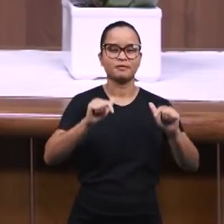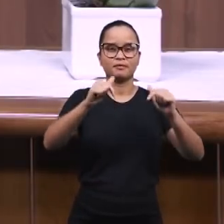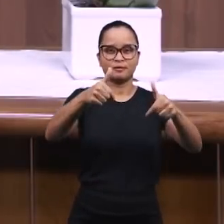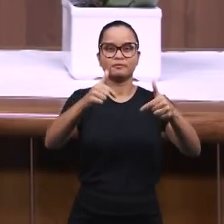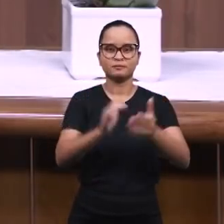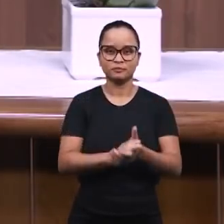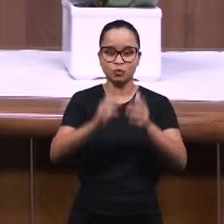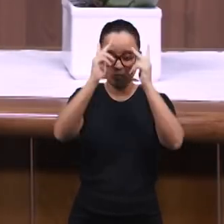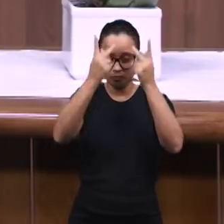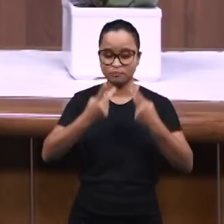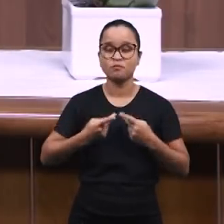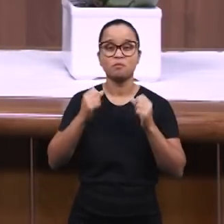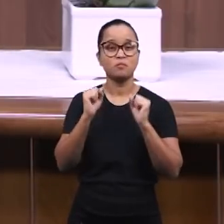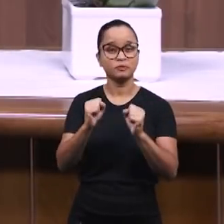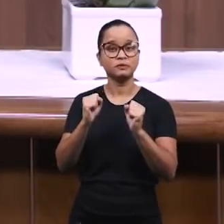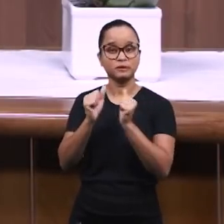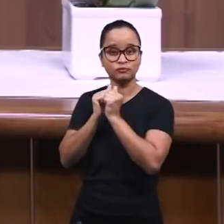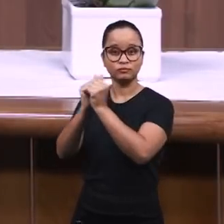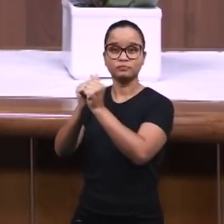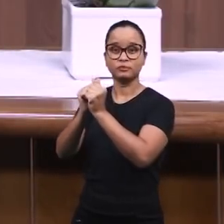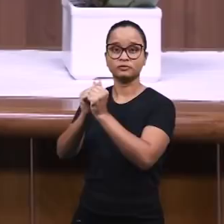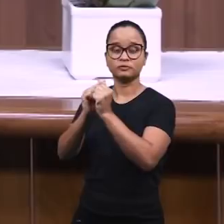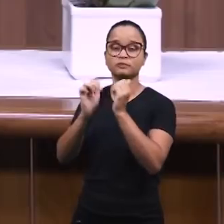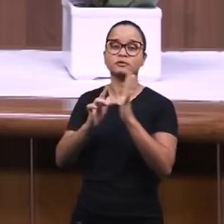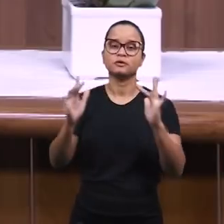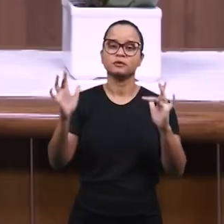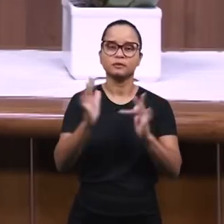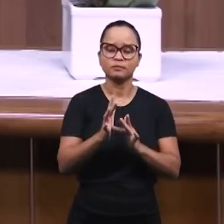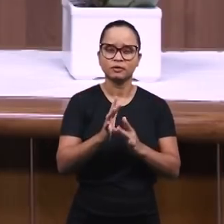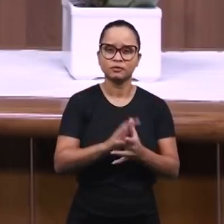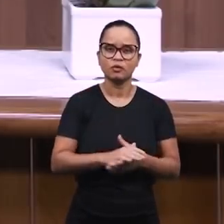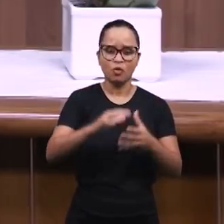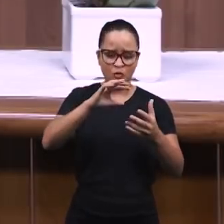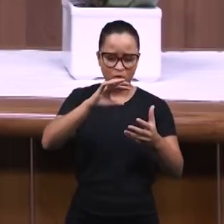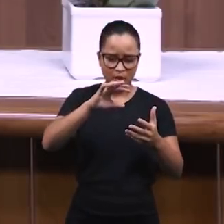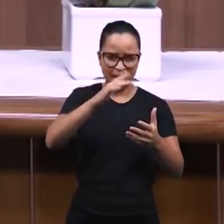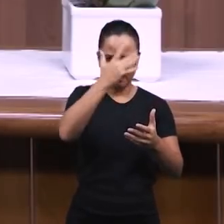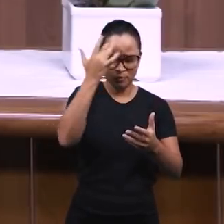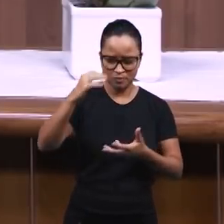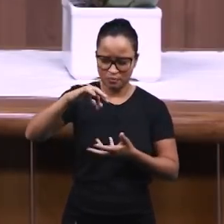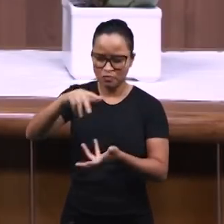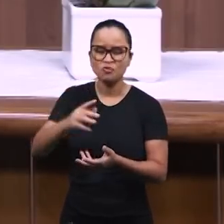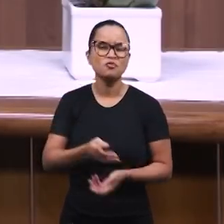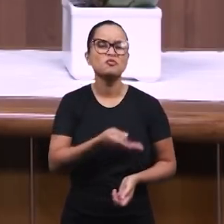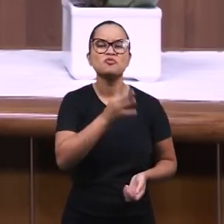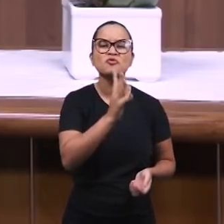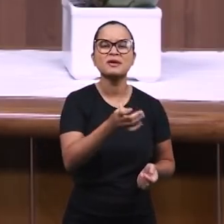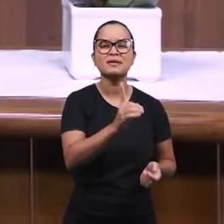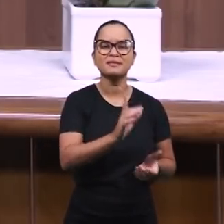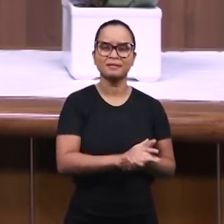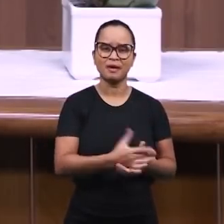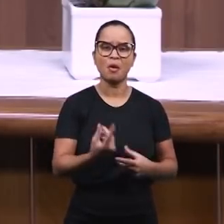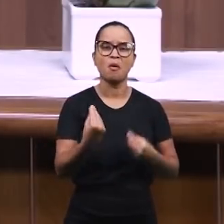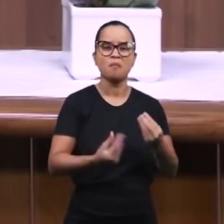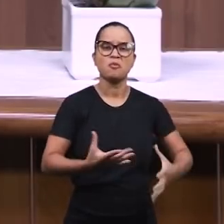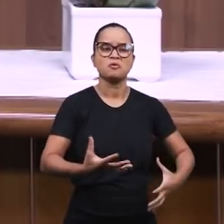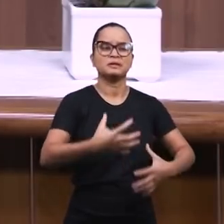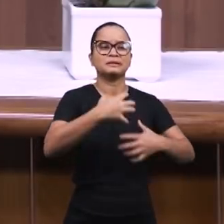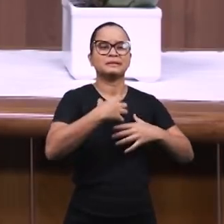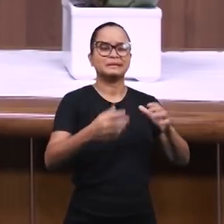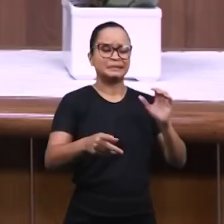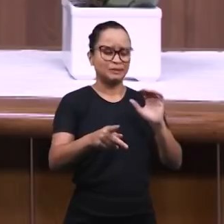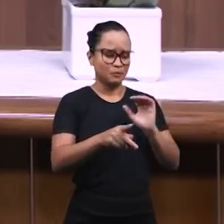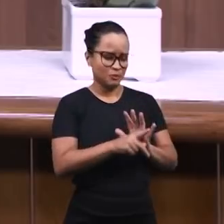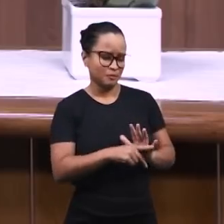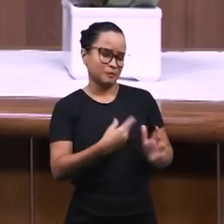Ele. O mundo vive uma situação de total desconhecimento, até mesmo do sentido da vida.